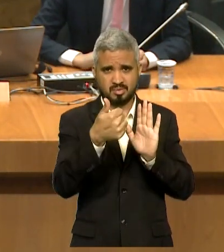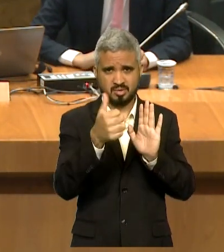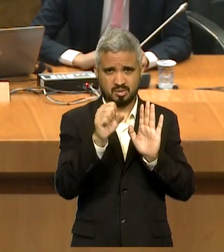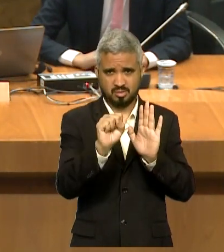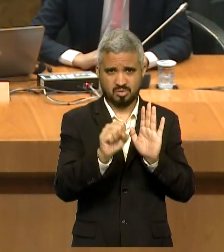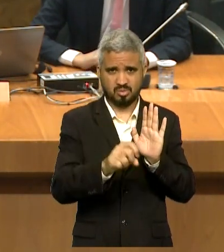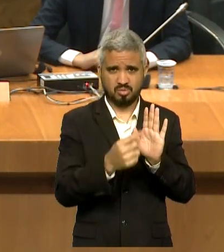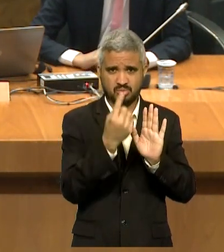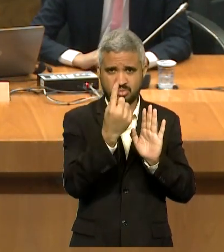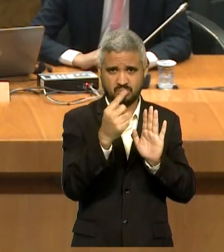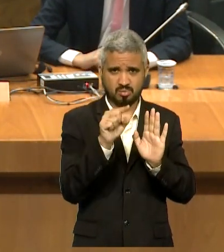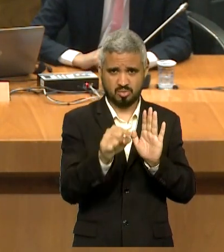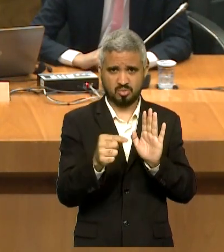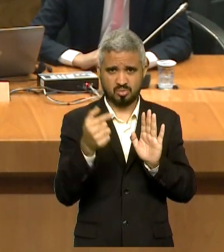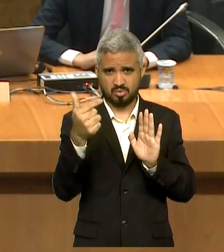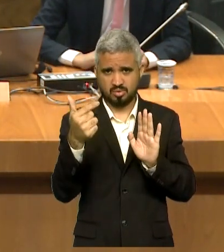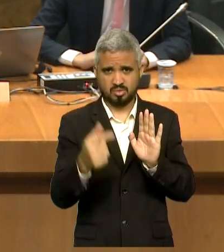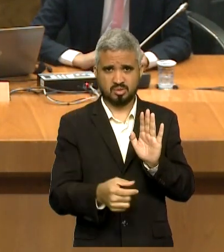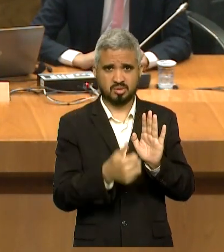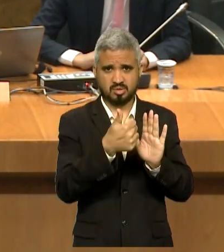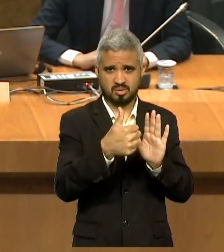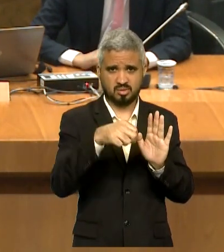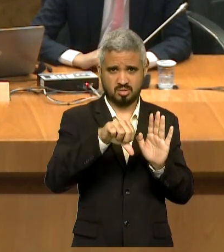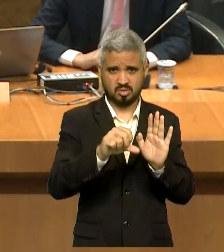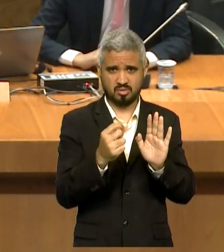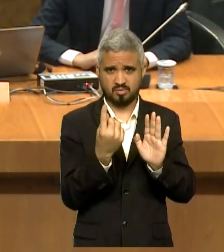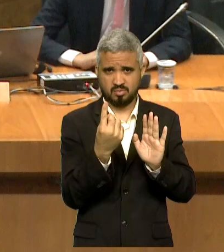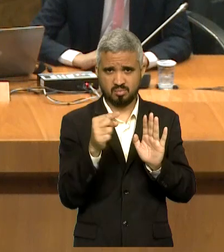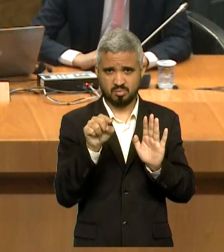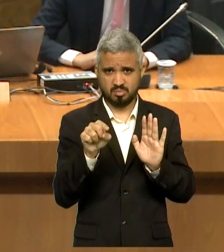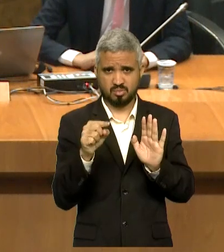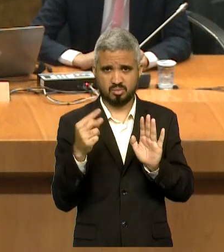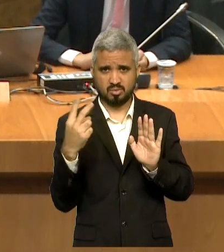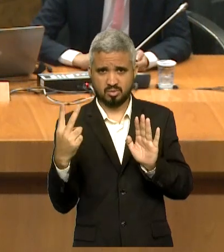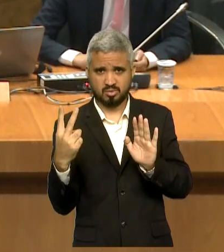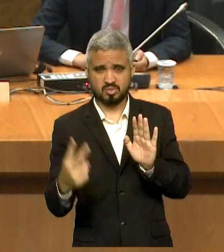18, 1.2 e 19, 1.2 dos editais número